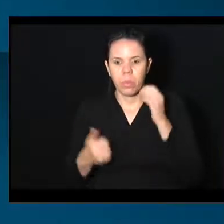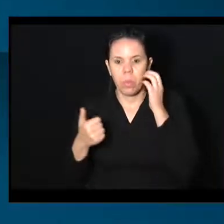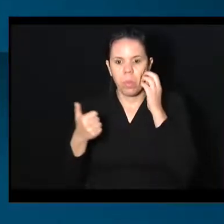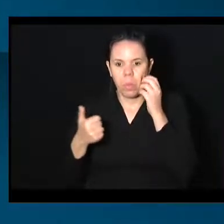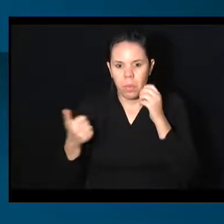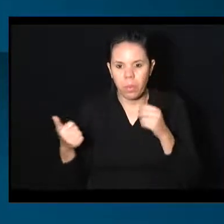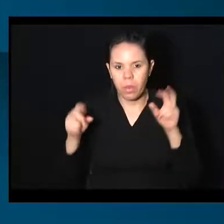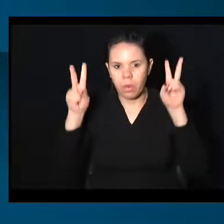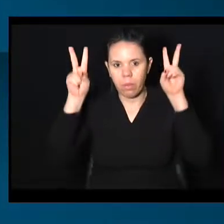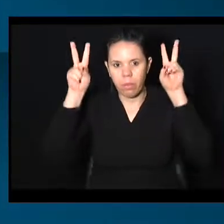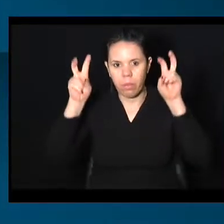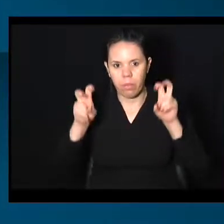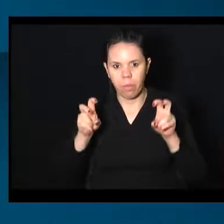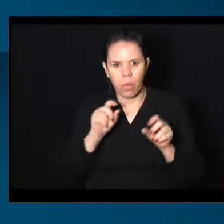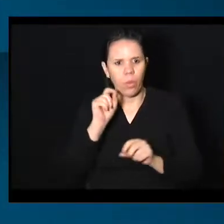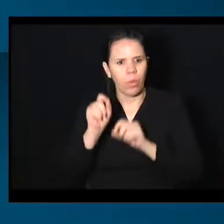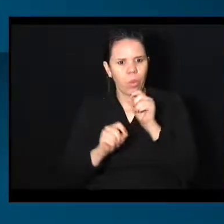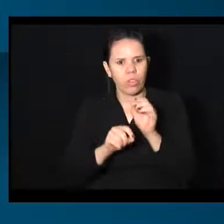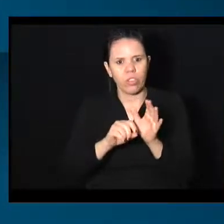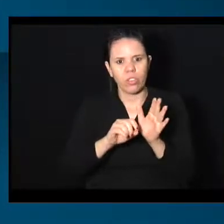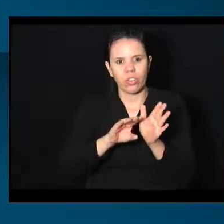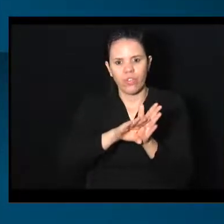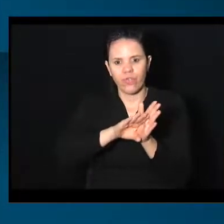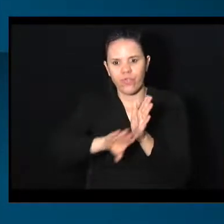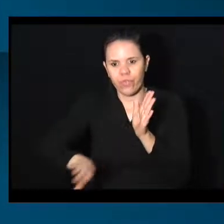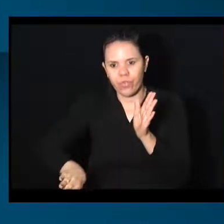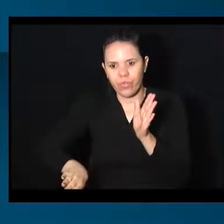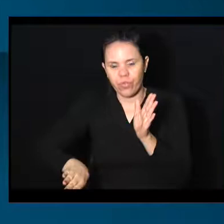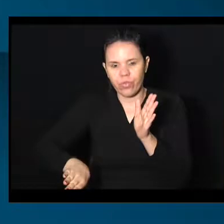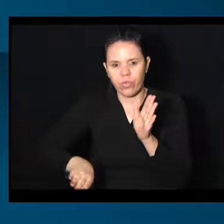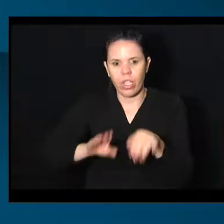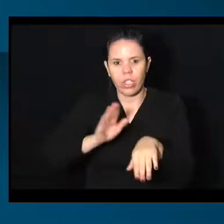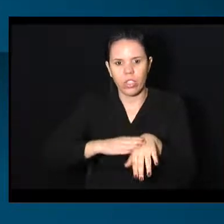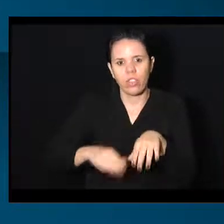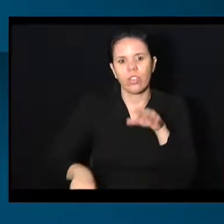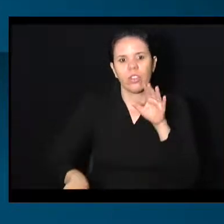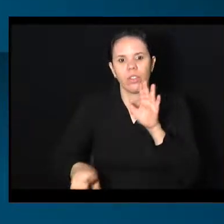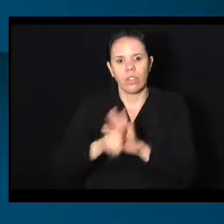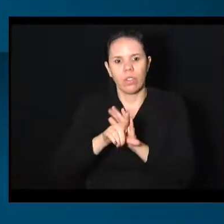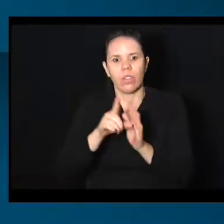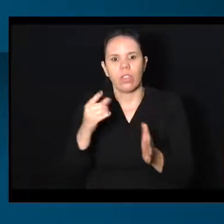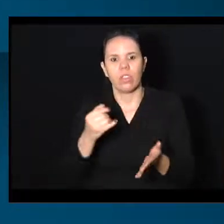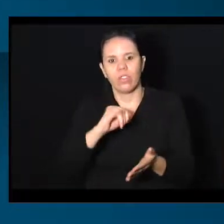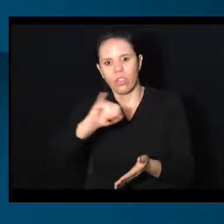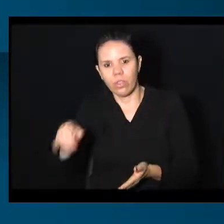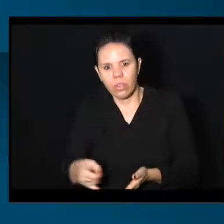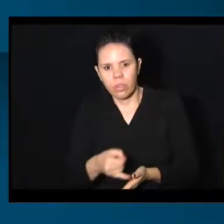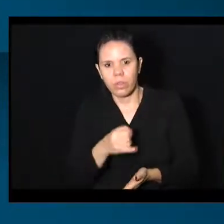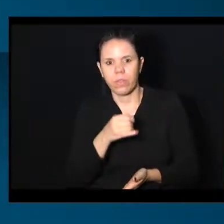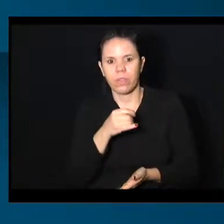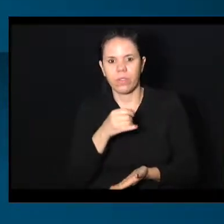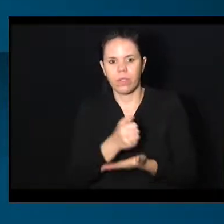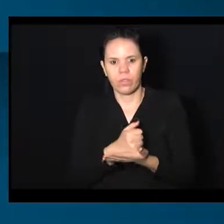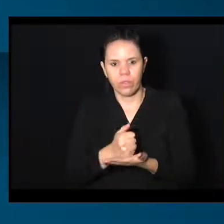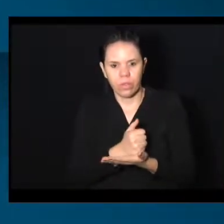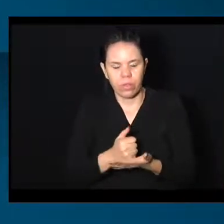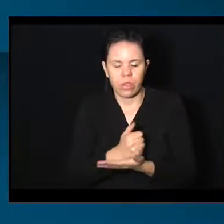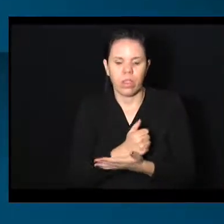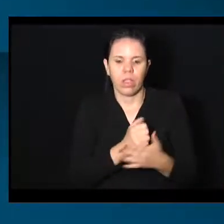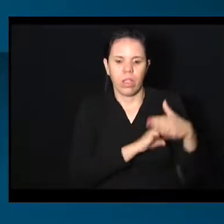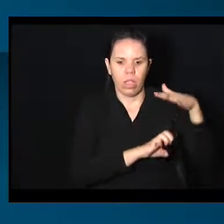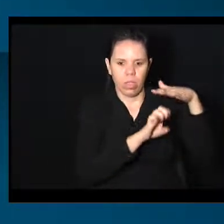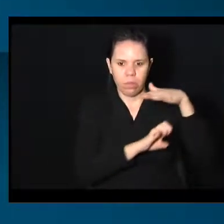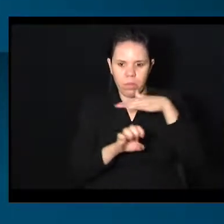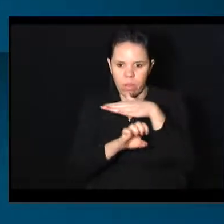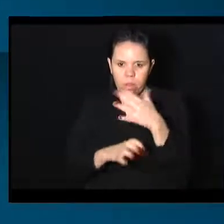pauta é o veto total ao projeto de lei de autoria do vereador Jorge da Farmácia, que obriga a implantação pelas empresas de adquirência